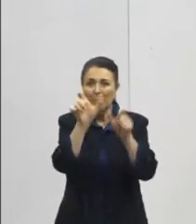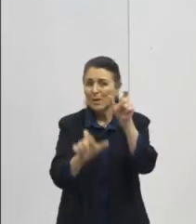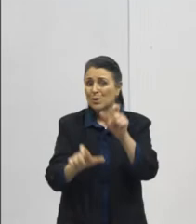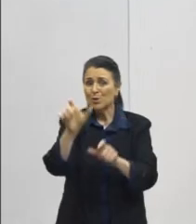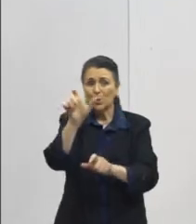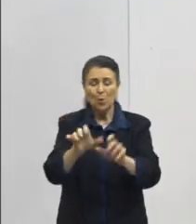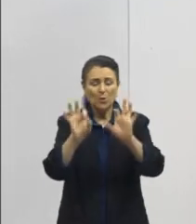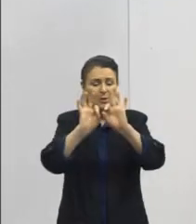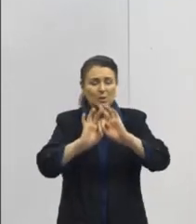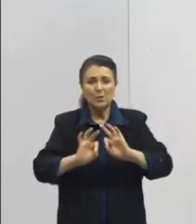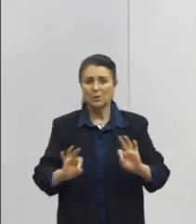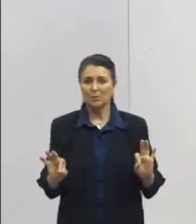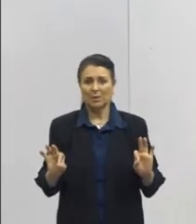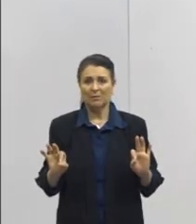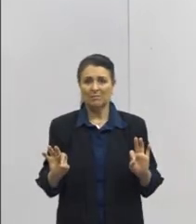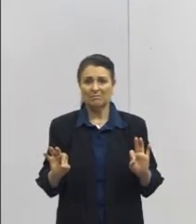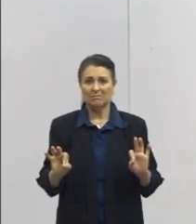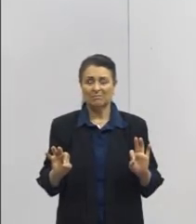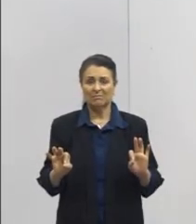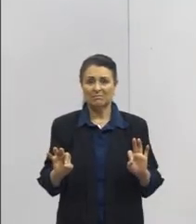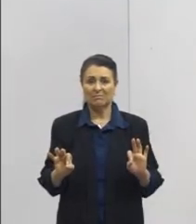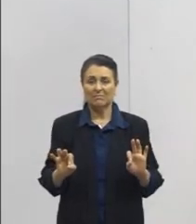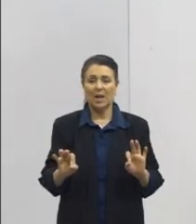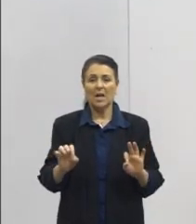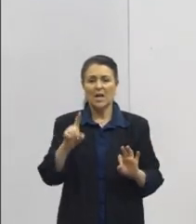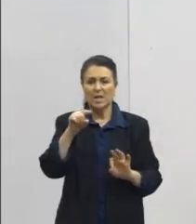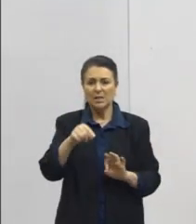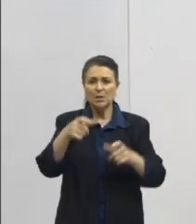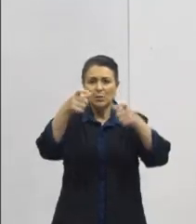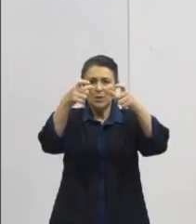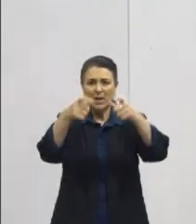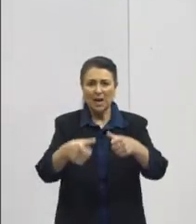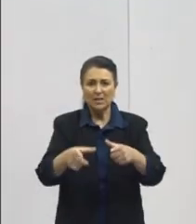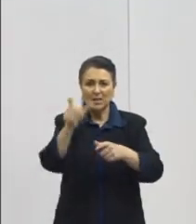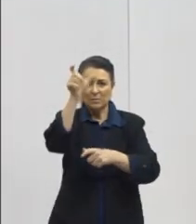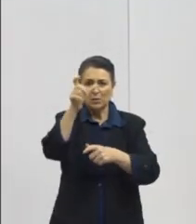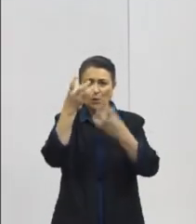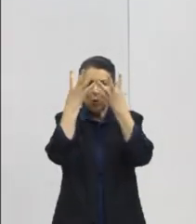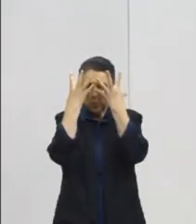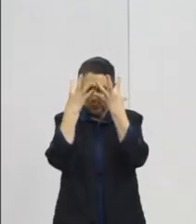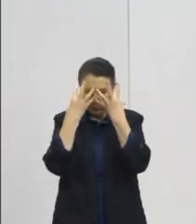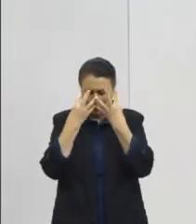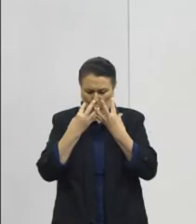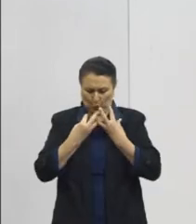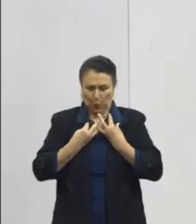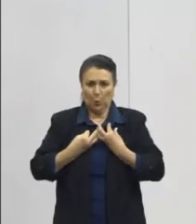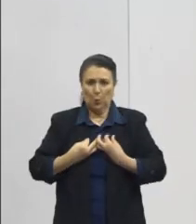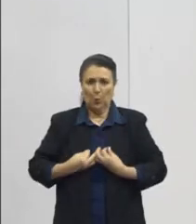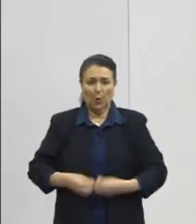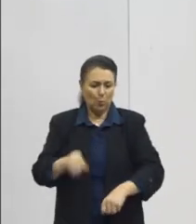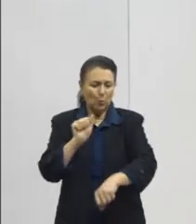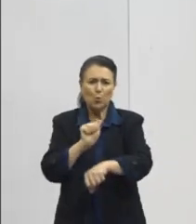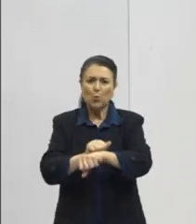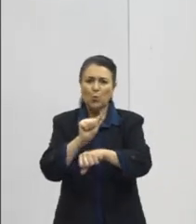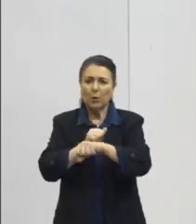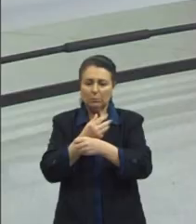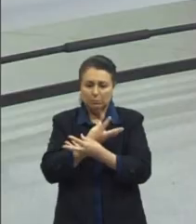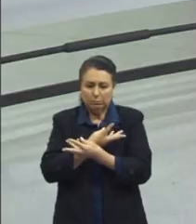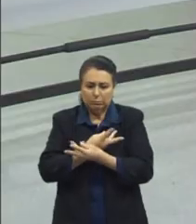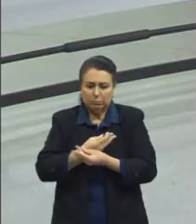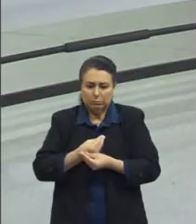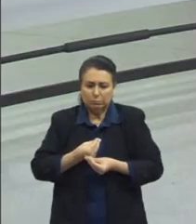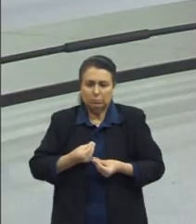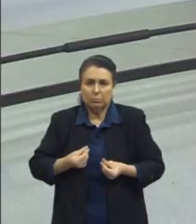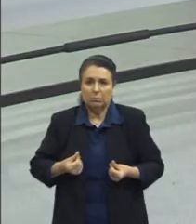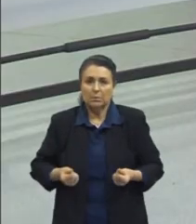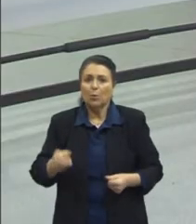né Essas bombas elas matavam As pessoas dizem que elas derreteu inclusive os ossos das pessoas né então utilizaram recursos aí